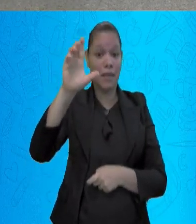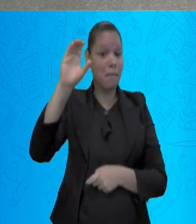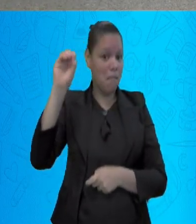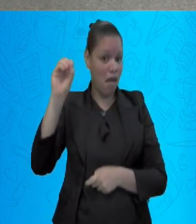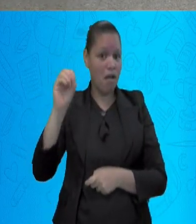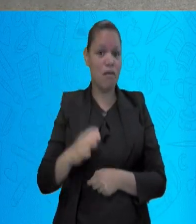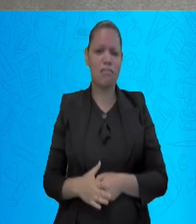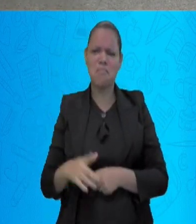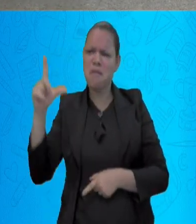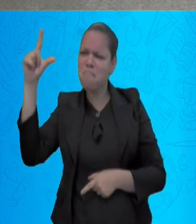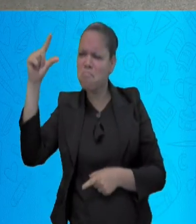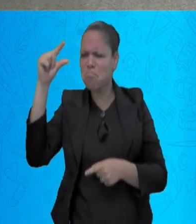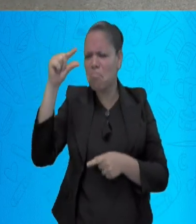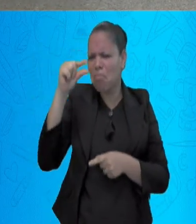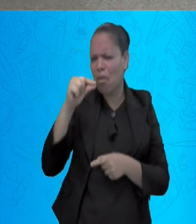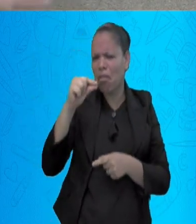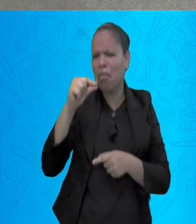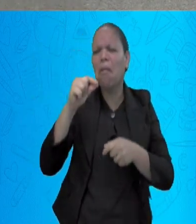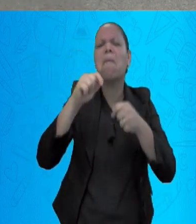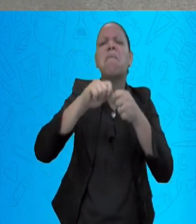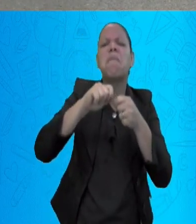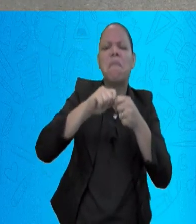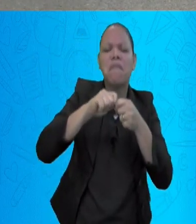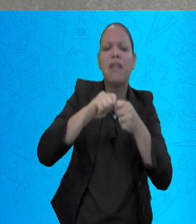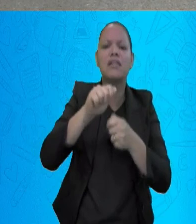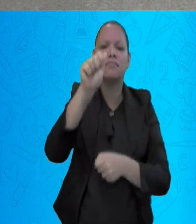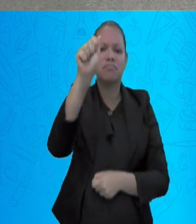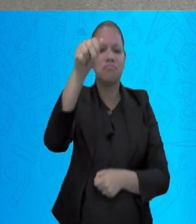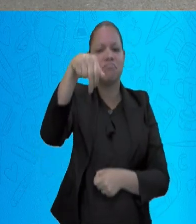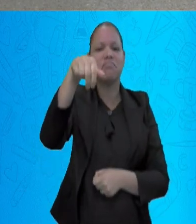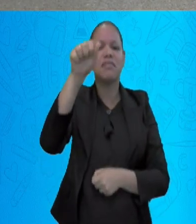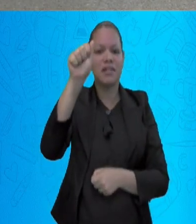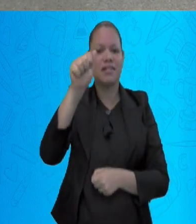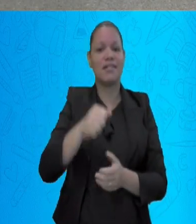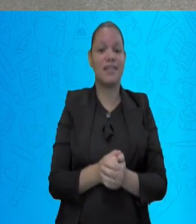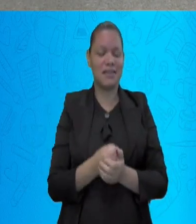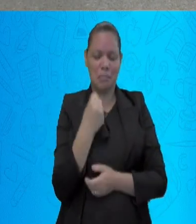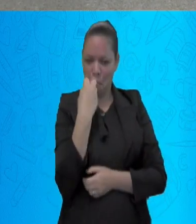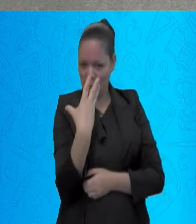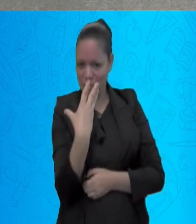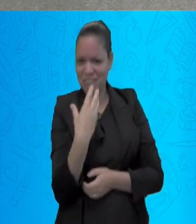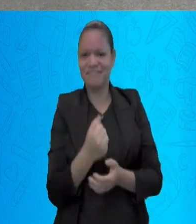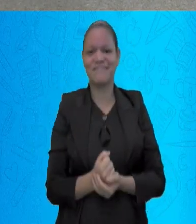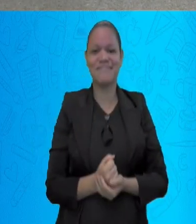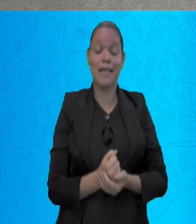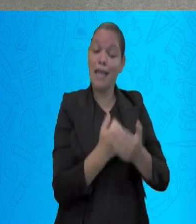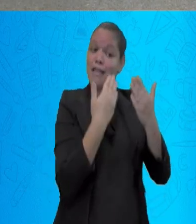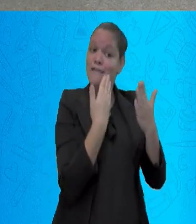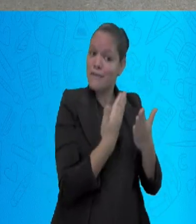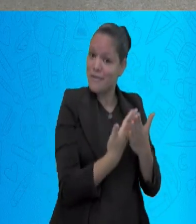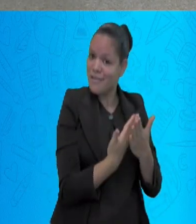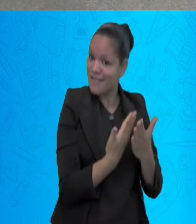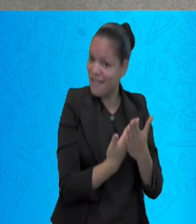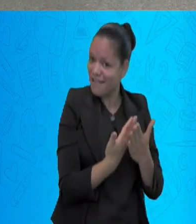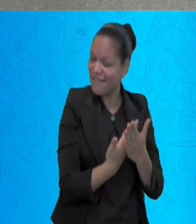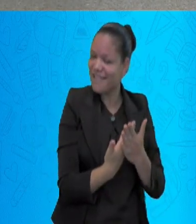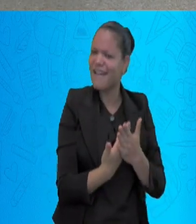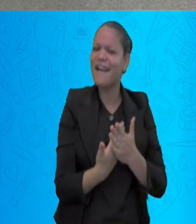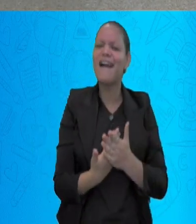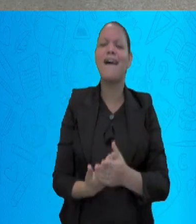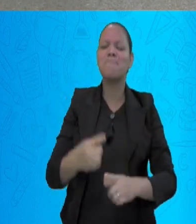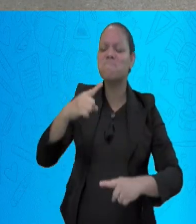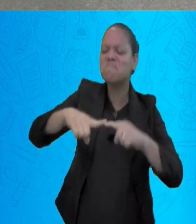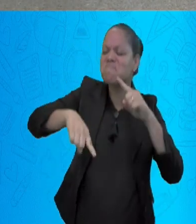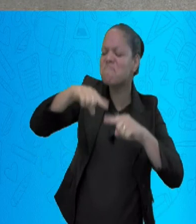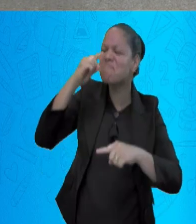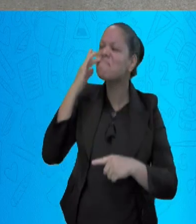Ana, de 1.509, tá bom? Esse foi a nossa aula de material dourado. Espero que tenha